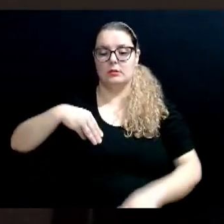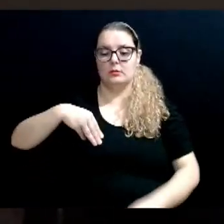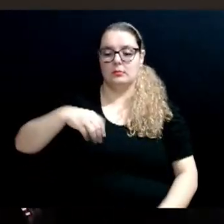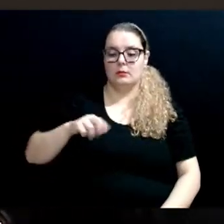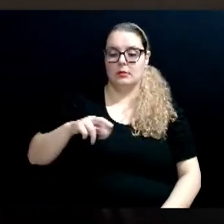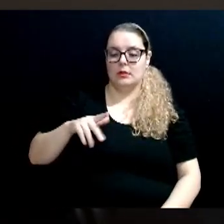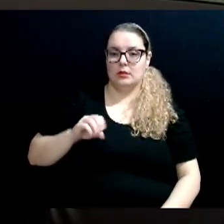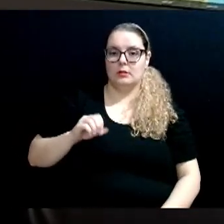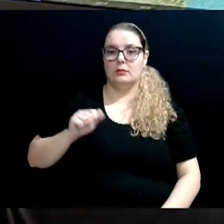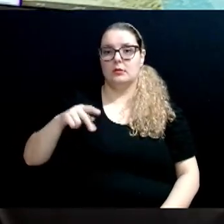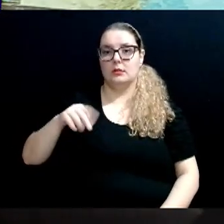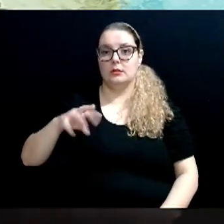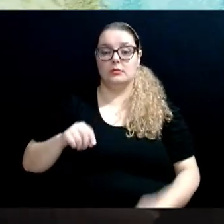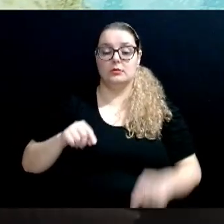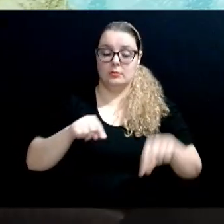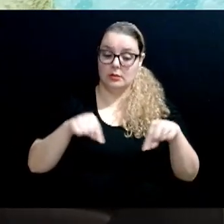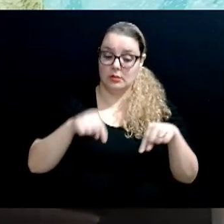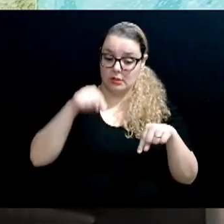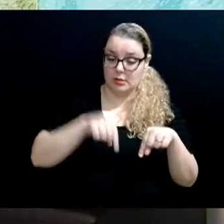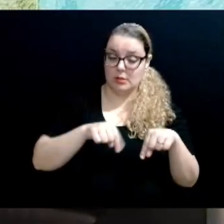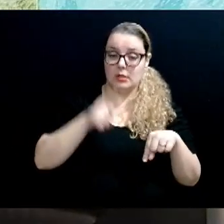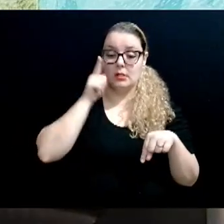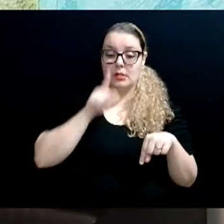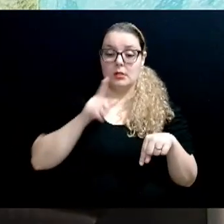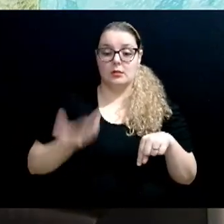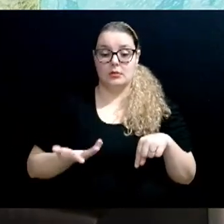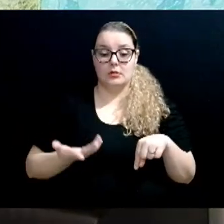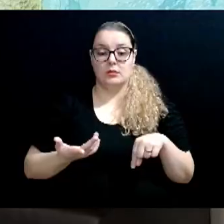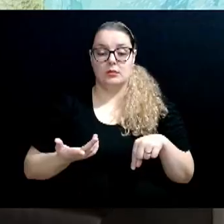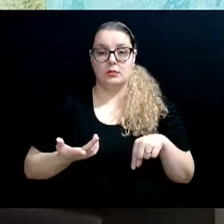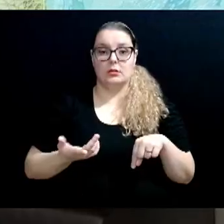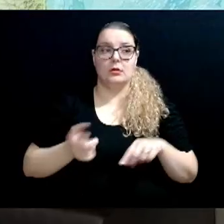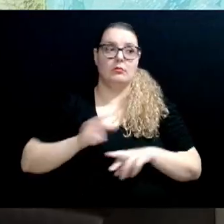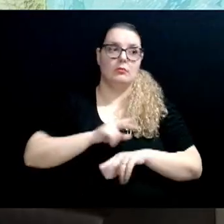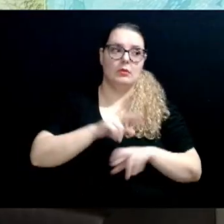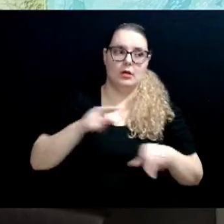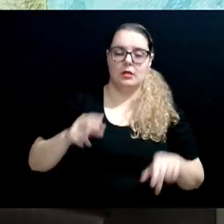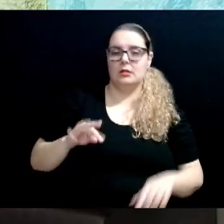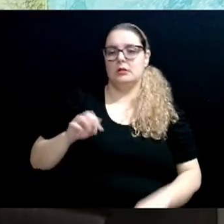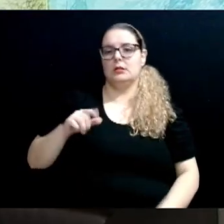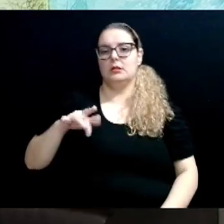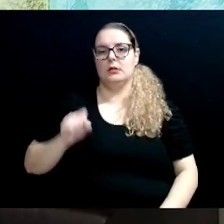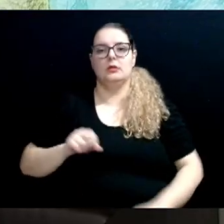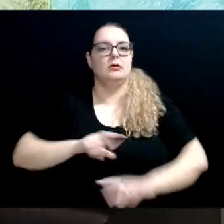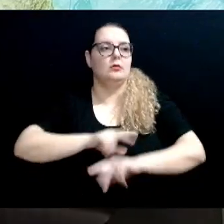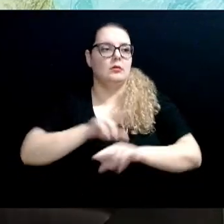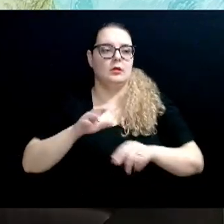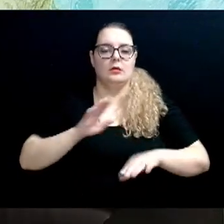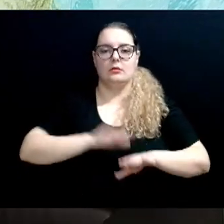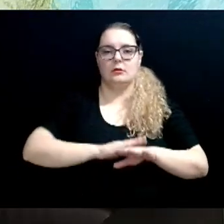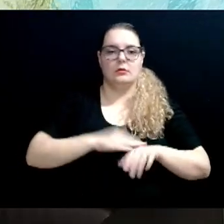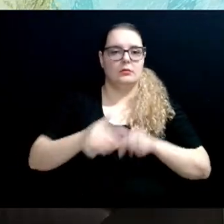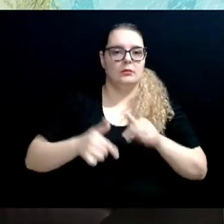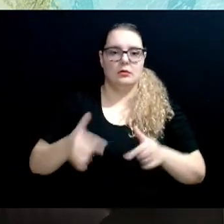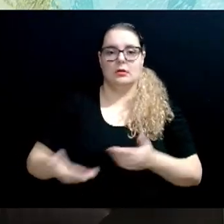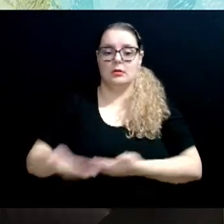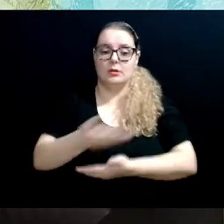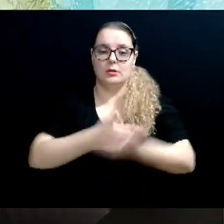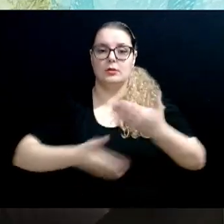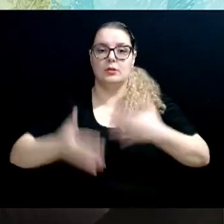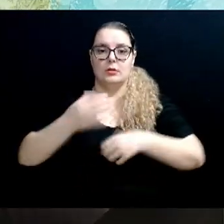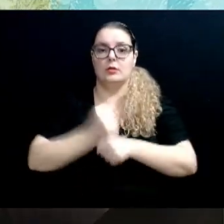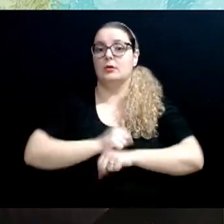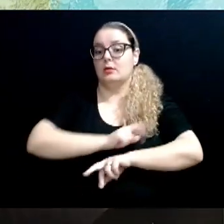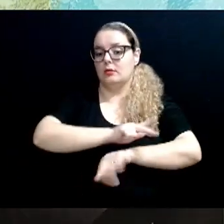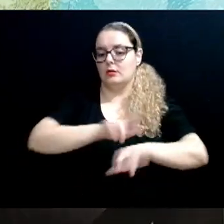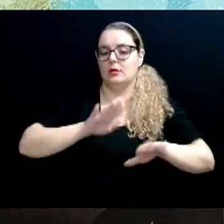ela é multitelas, ela tem diversos sistemas operacionais, ela consegue integrar diversas ações em tempo real